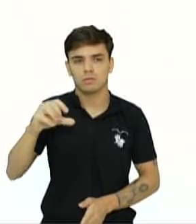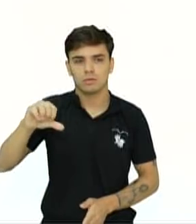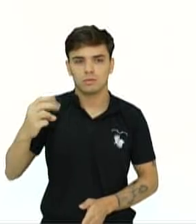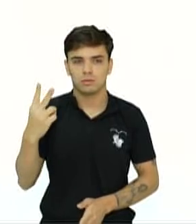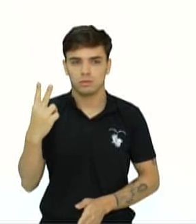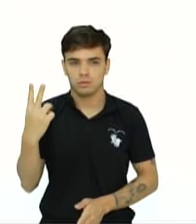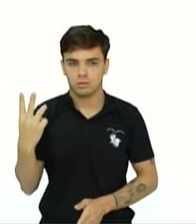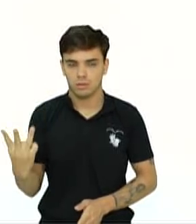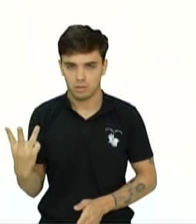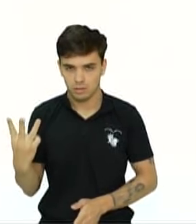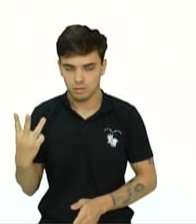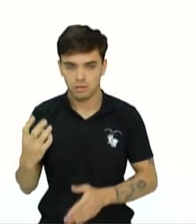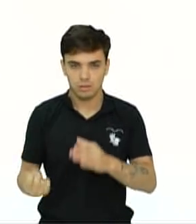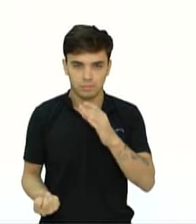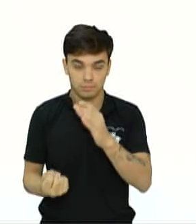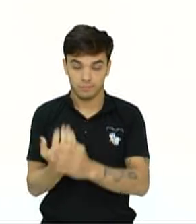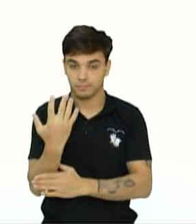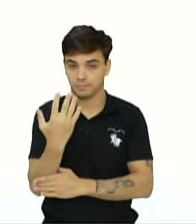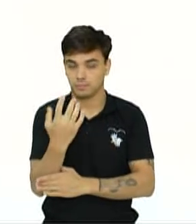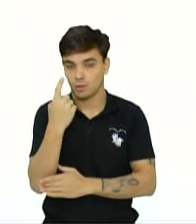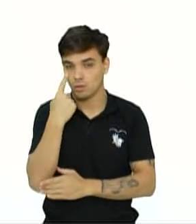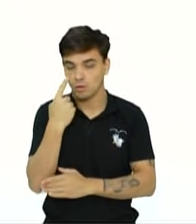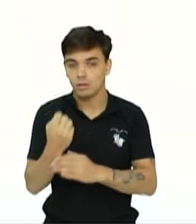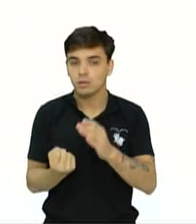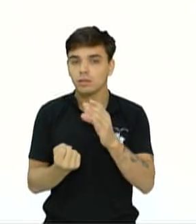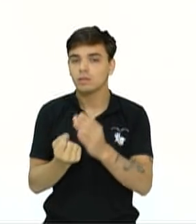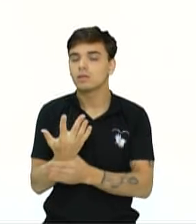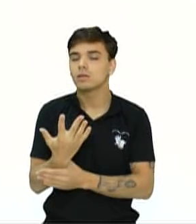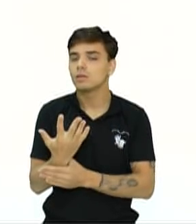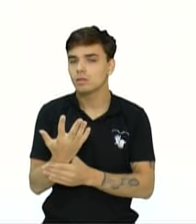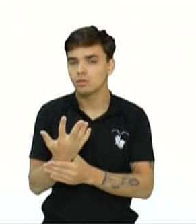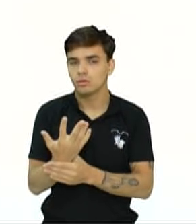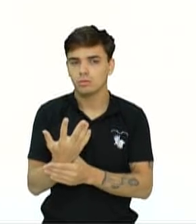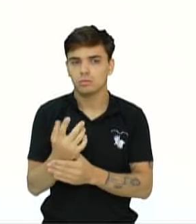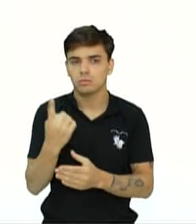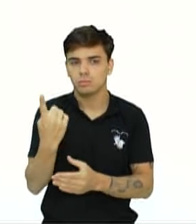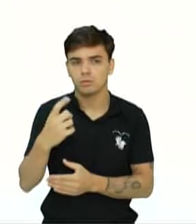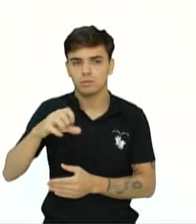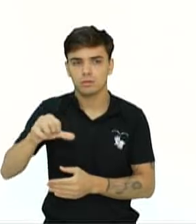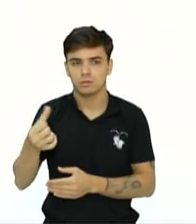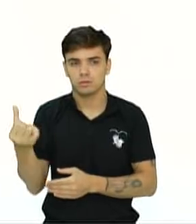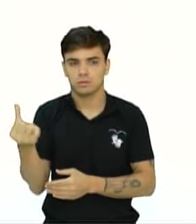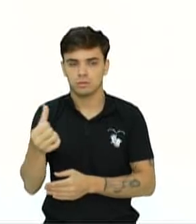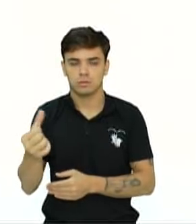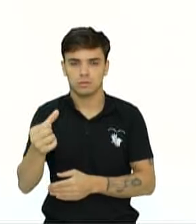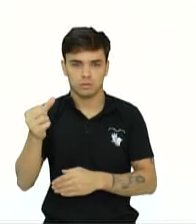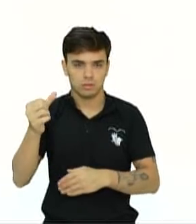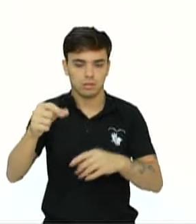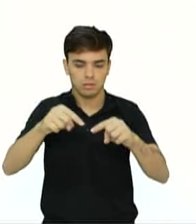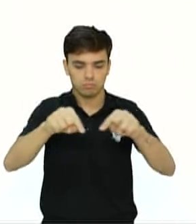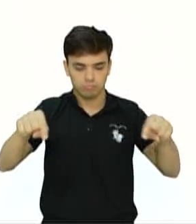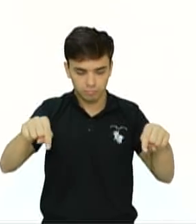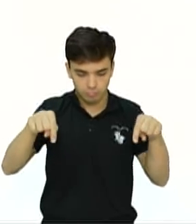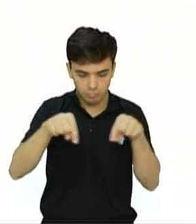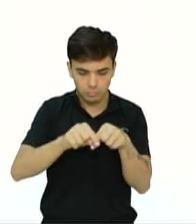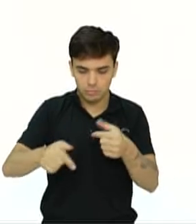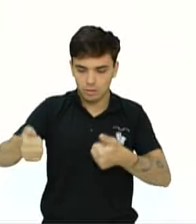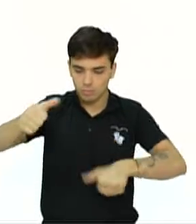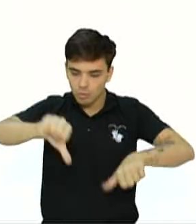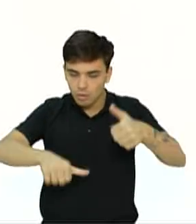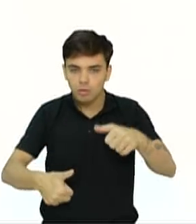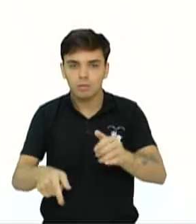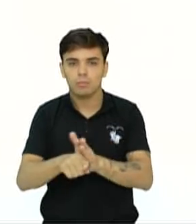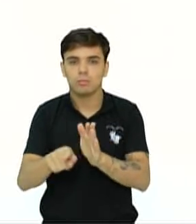que criou, em 1966, o laboratório de radiocarbono, onde